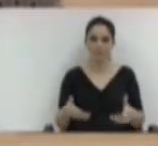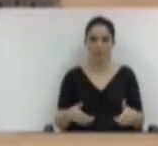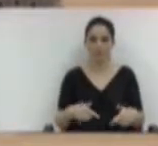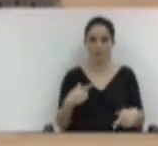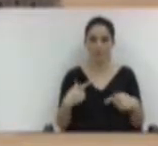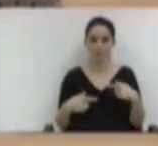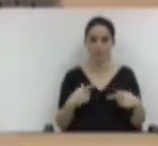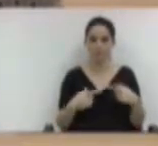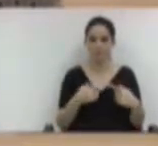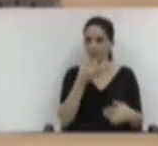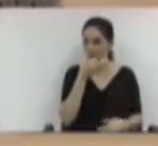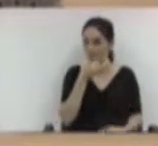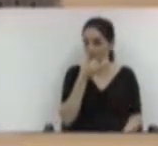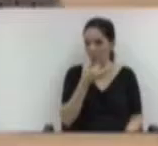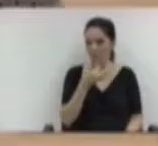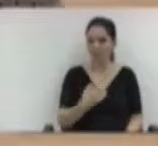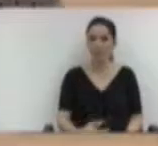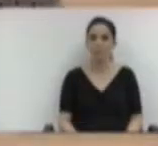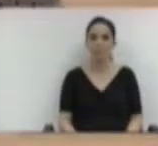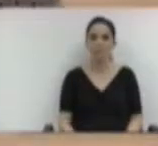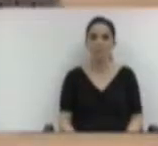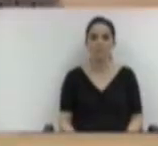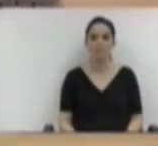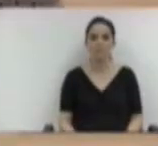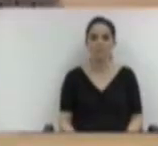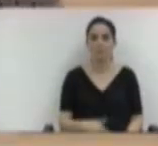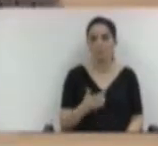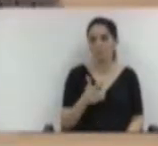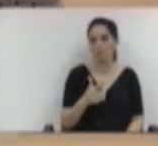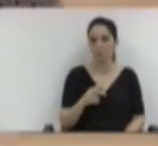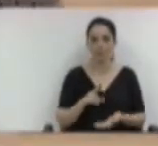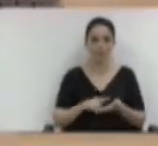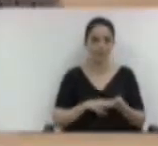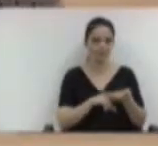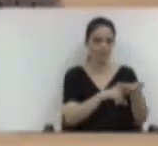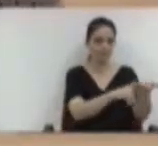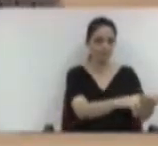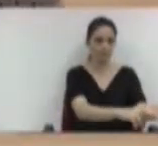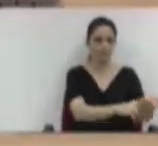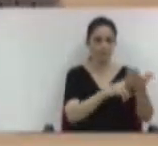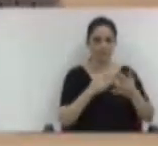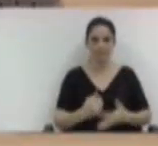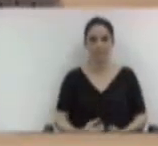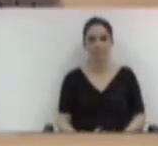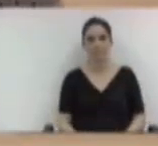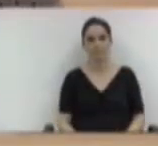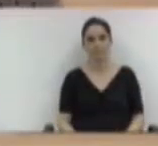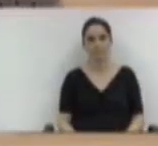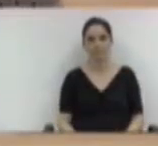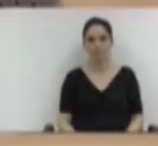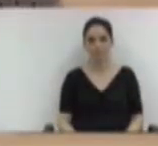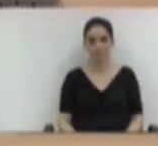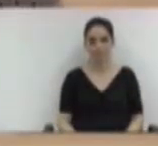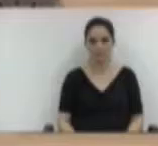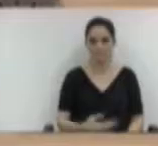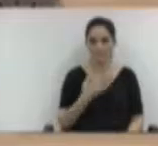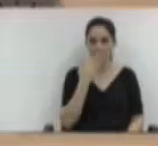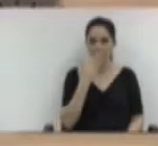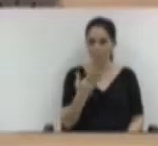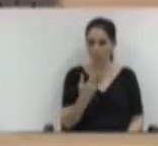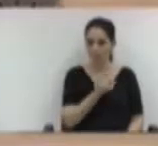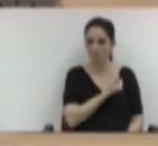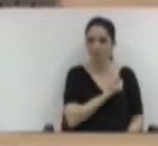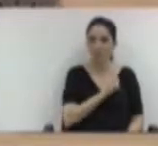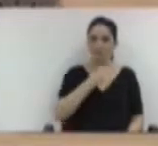está em discussão. Não havendo quem queira, encaminhe-se ao Poder Executivo. Requerimento